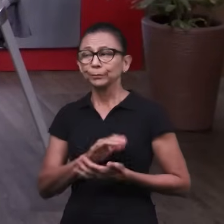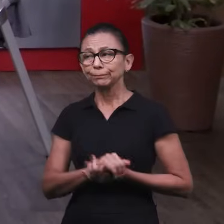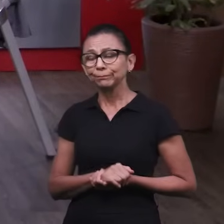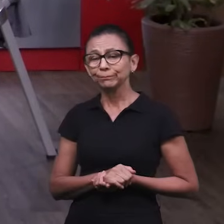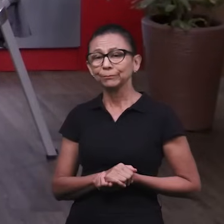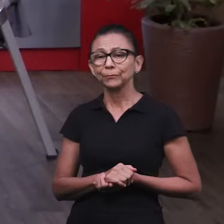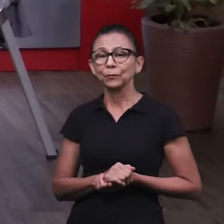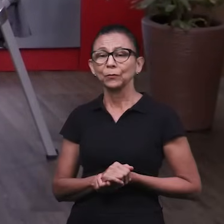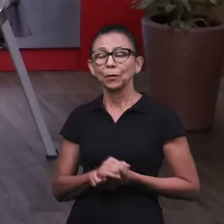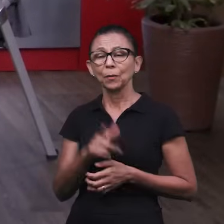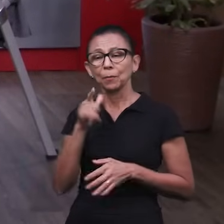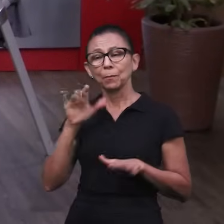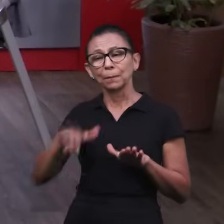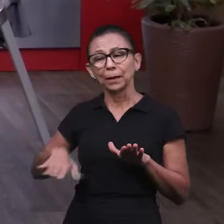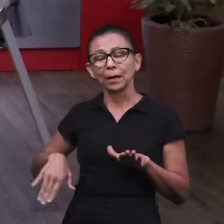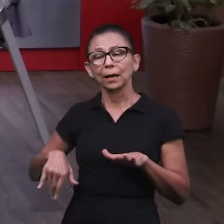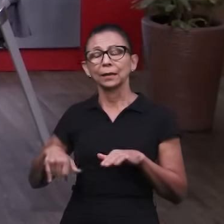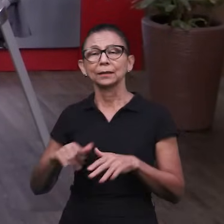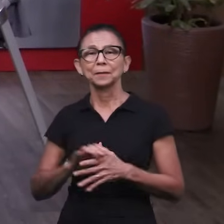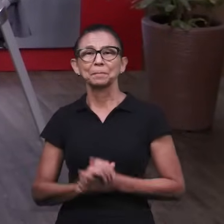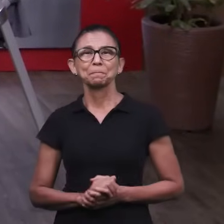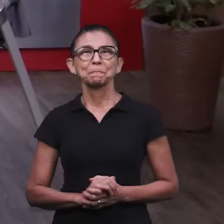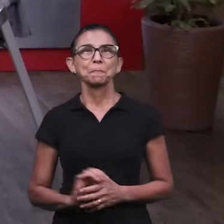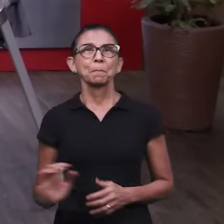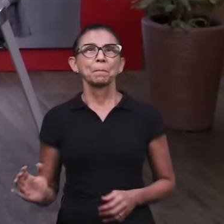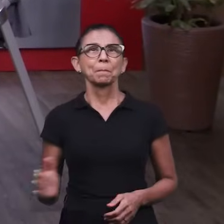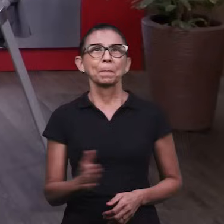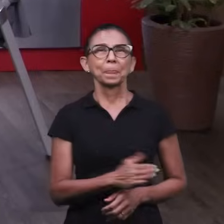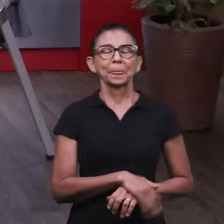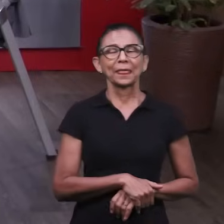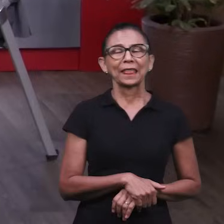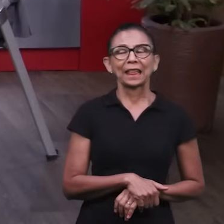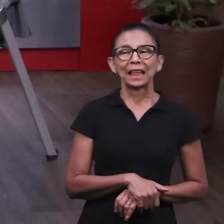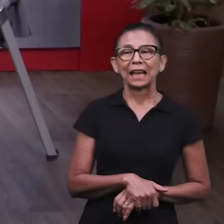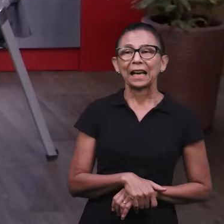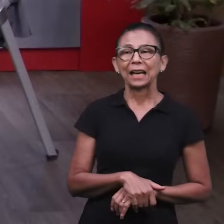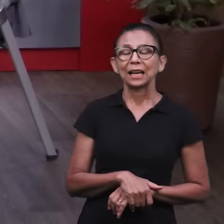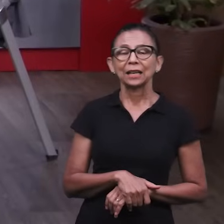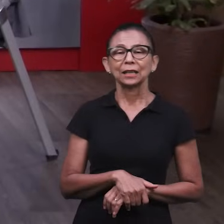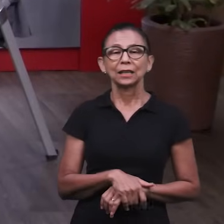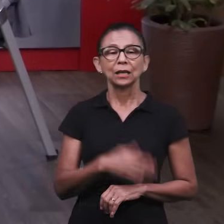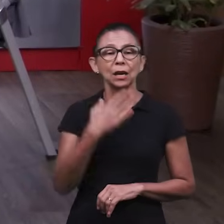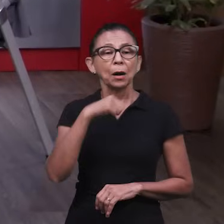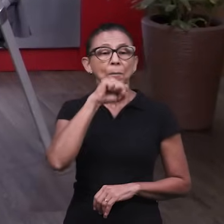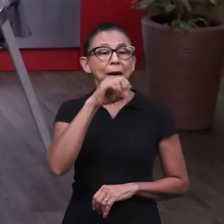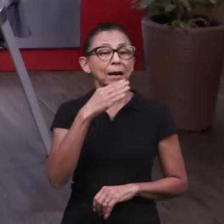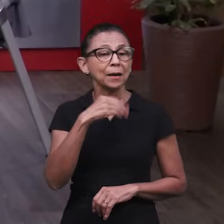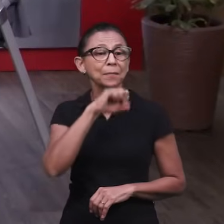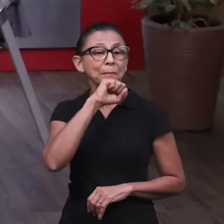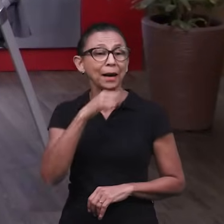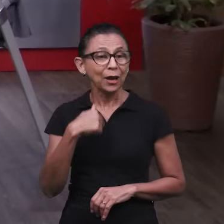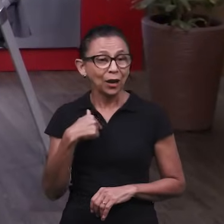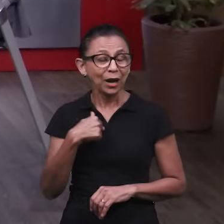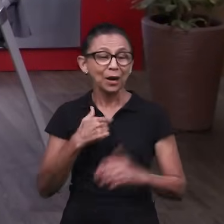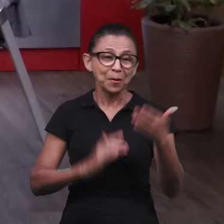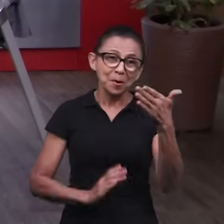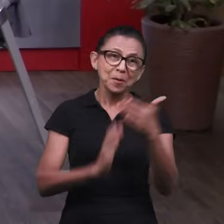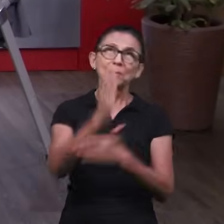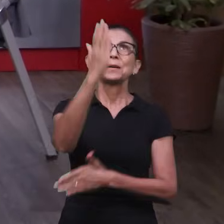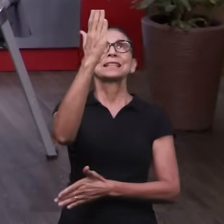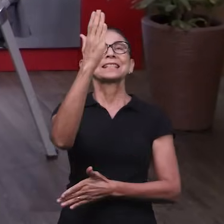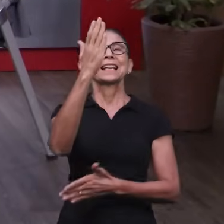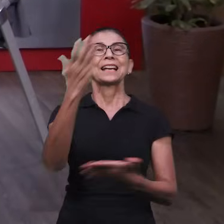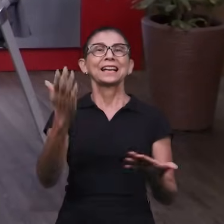chegou agora no final do ano, veio o bilhete. Pai, ele chegou todo feliz. Pai, olha aqui o bilhete, ó. Tô aprovado. Aí eu falei assim, tá